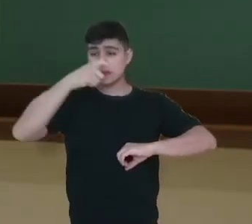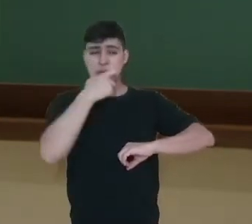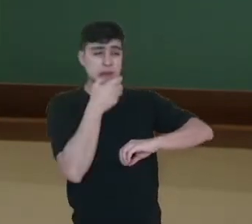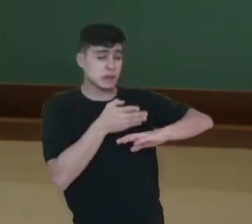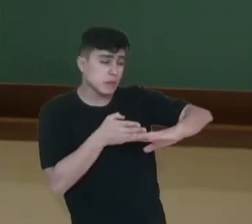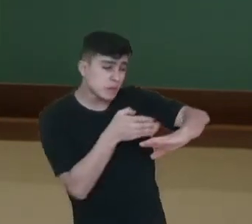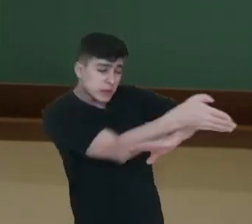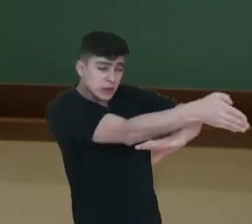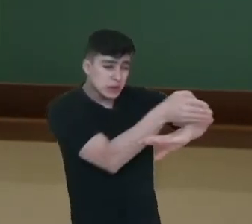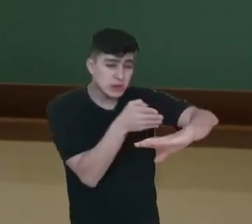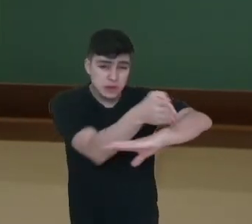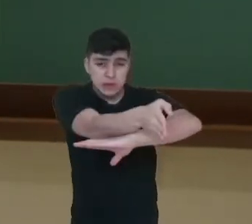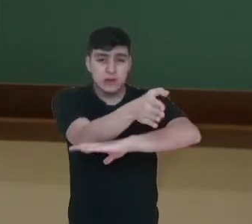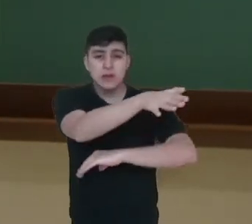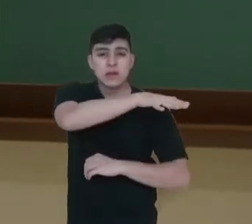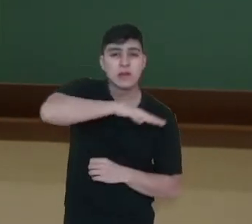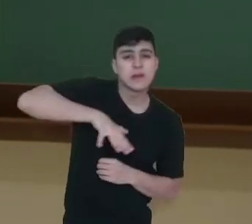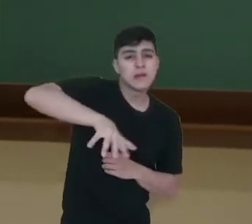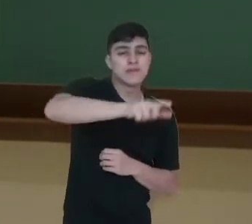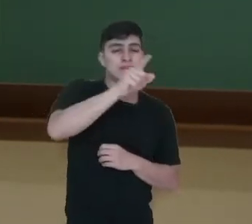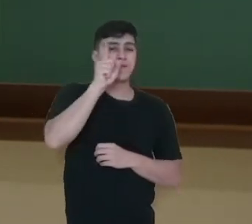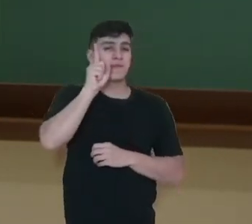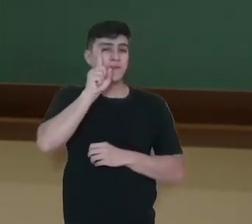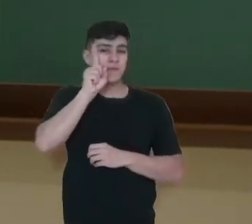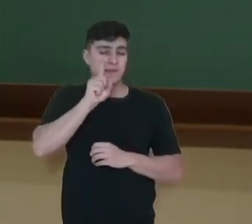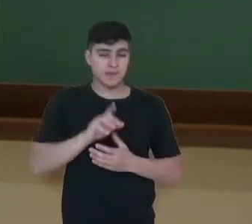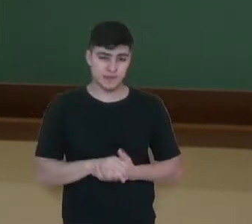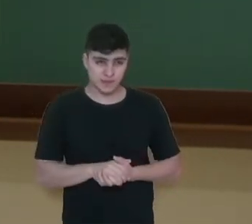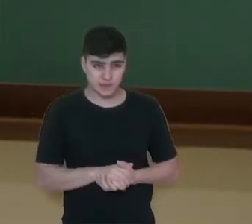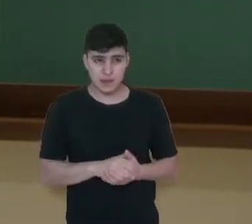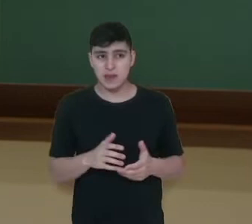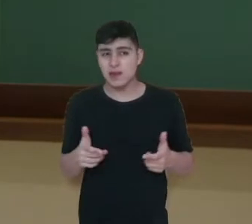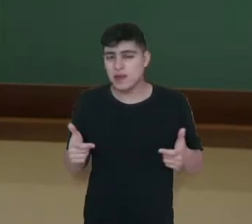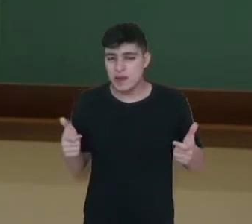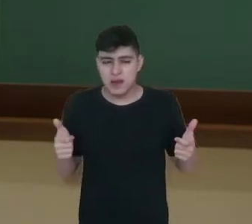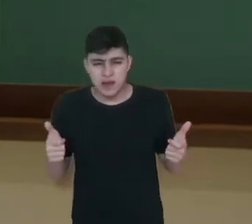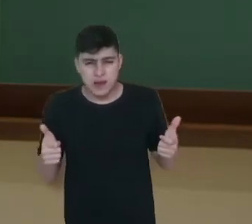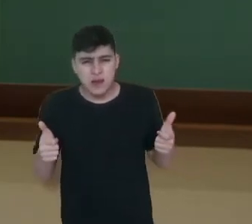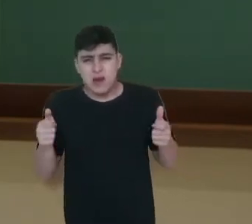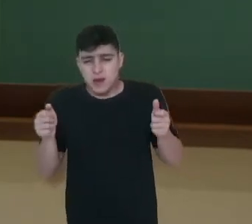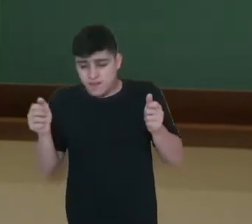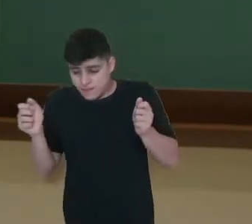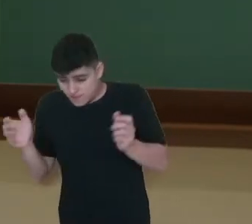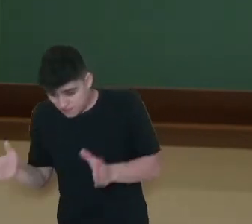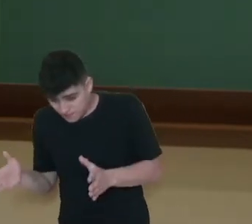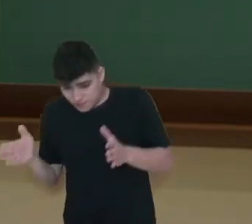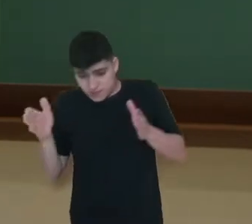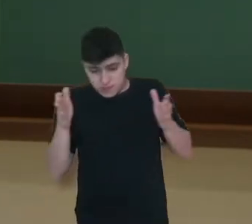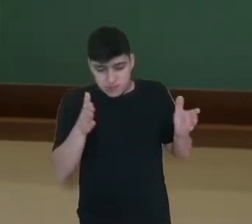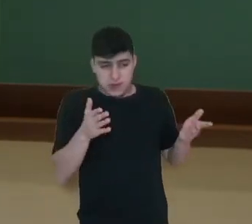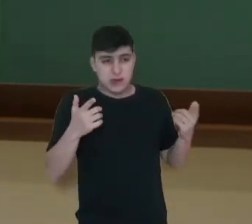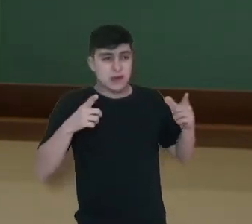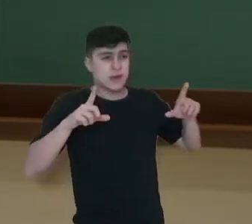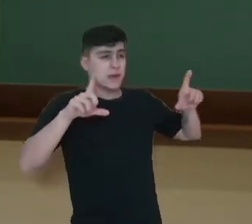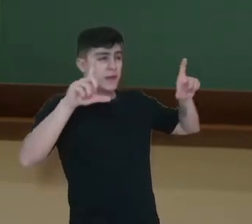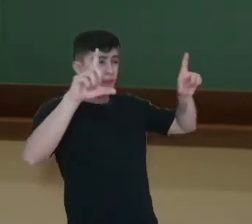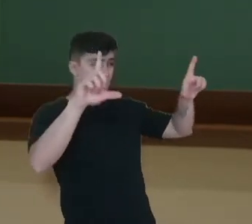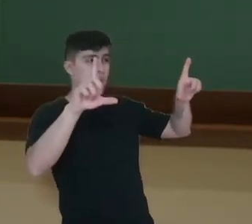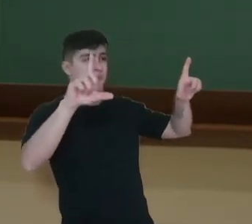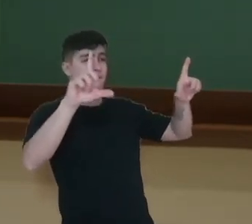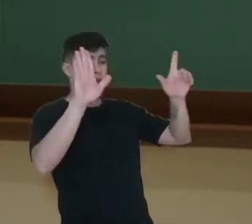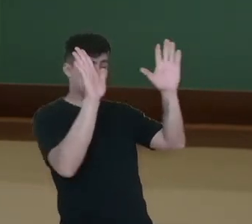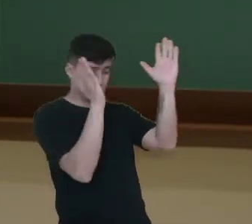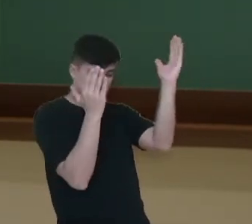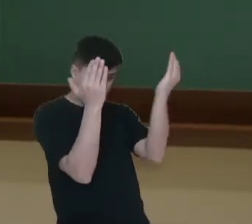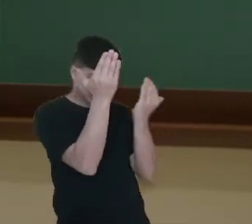nos territórios americanos. Beleza, gente? Agora vamos analisar essa imagem com calma.